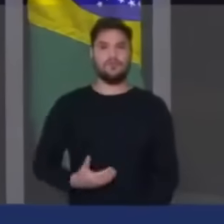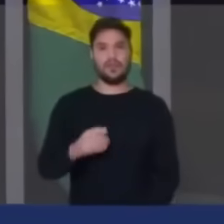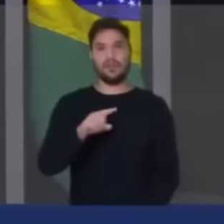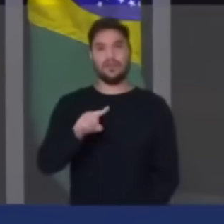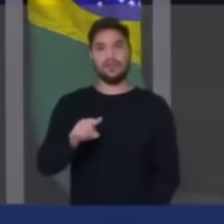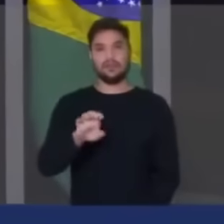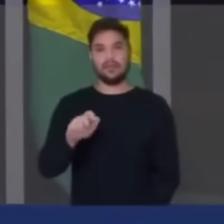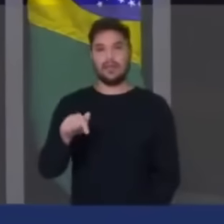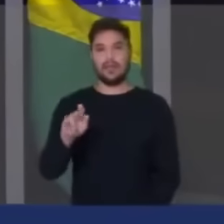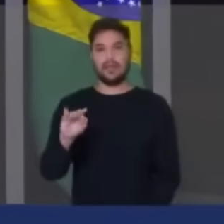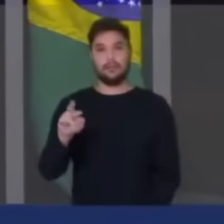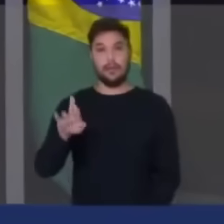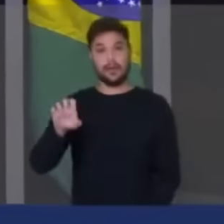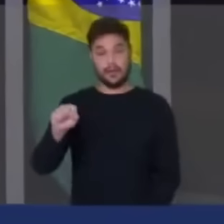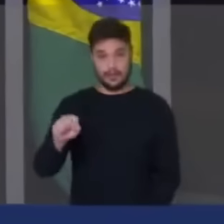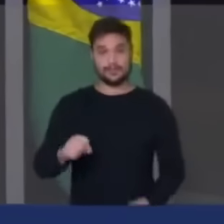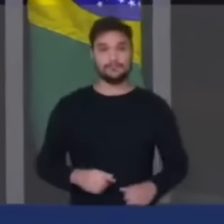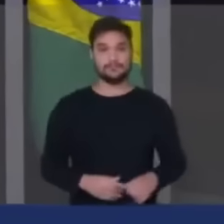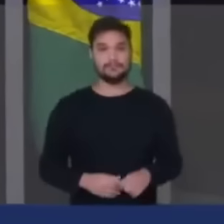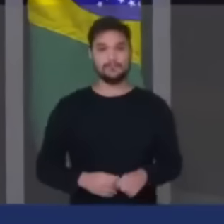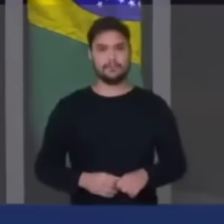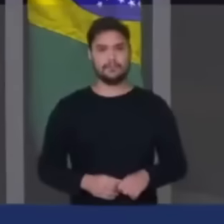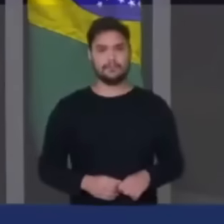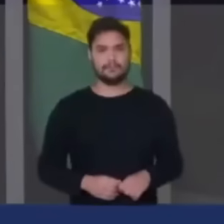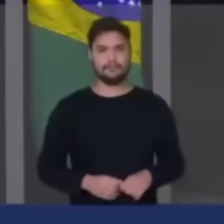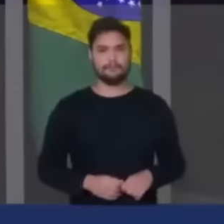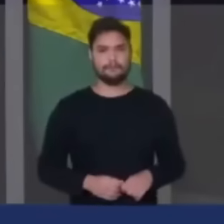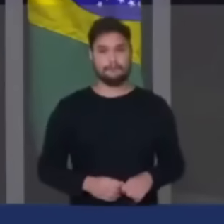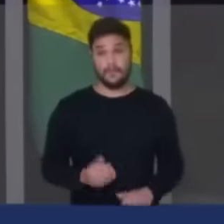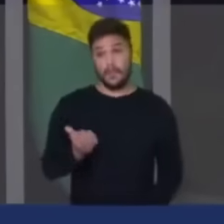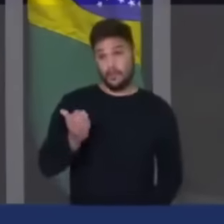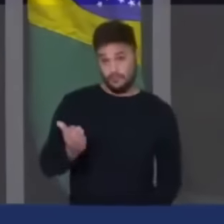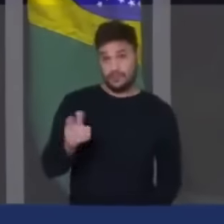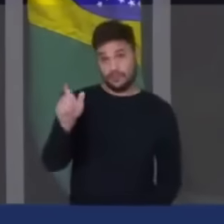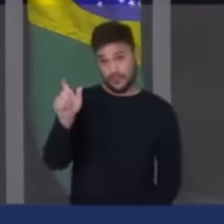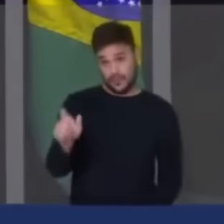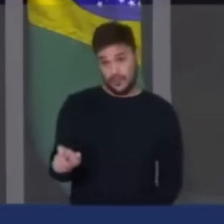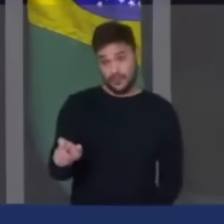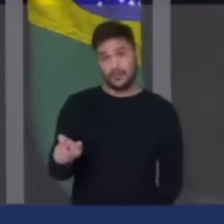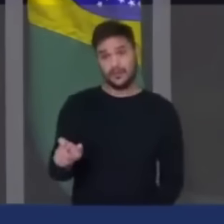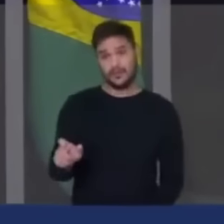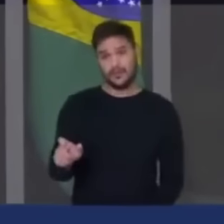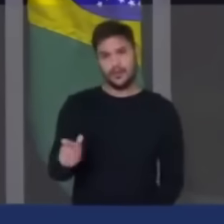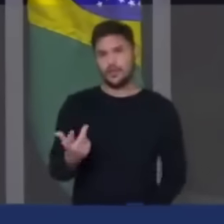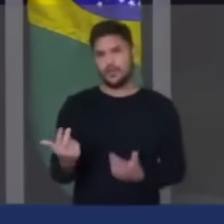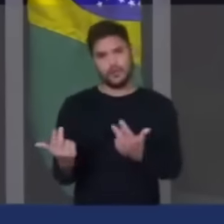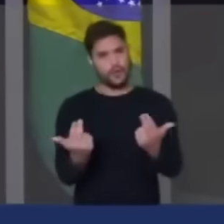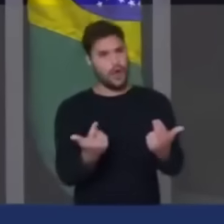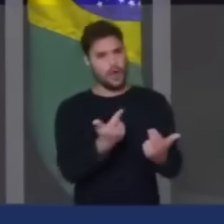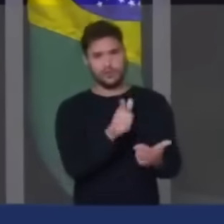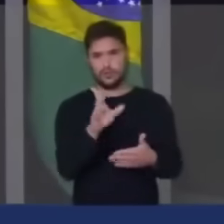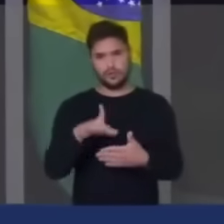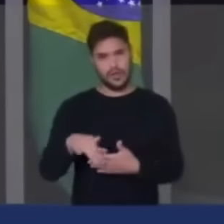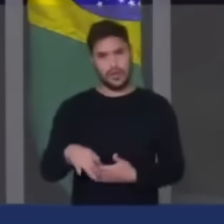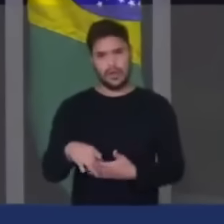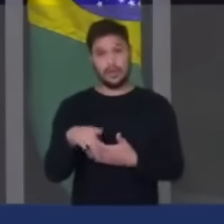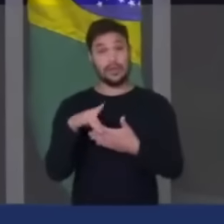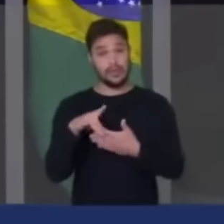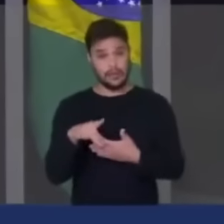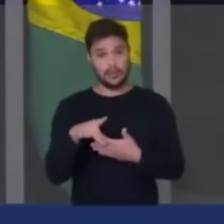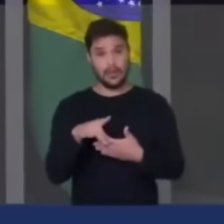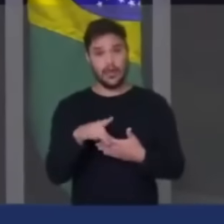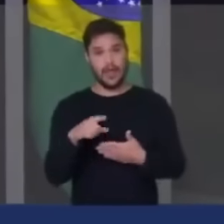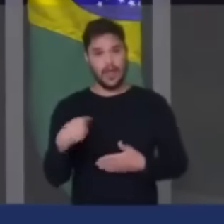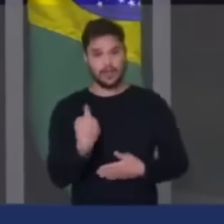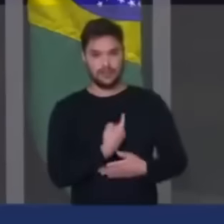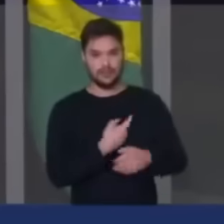Guimarães. Vossa Excelência, deputado Zé Guimarães, como todos os líderes, quando da elaboração do nosso